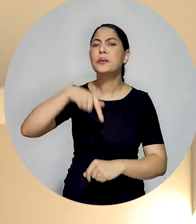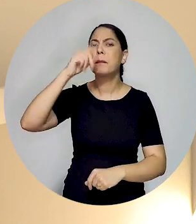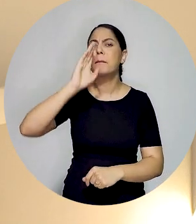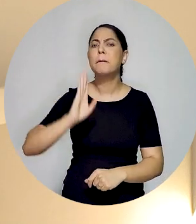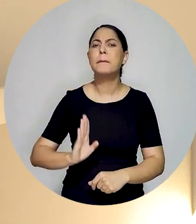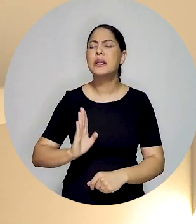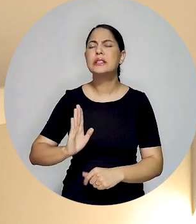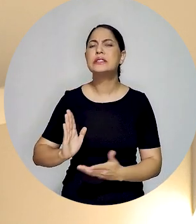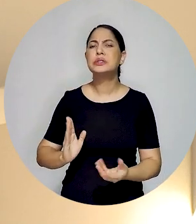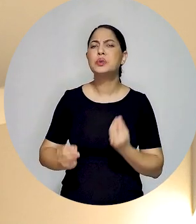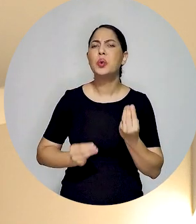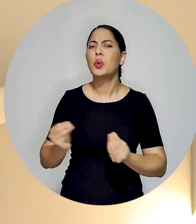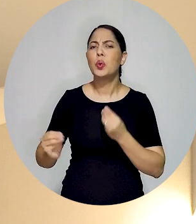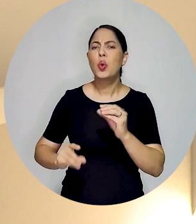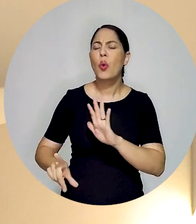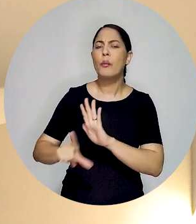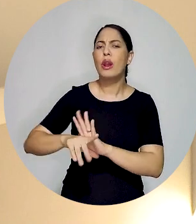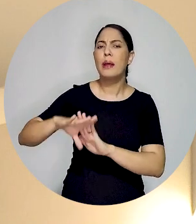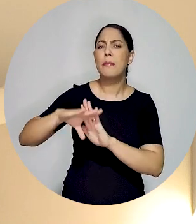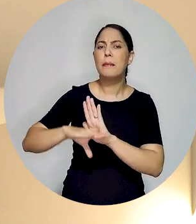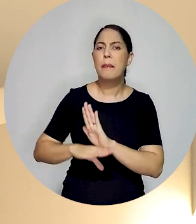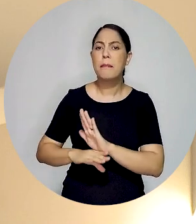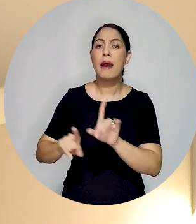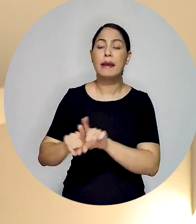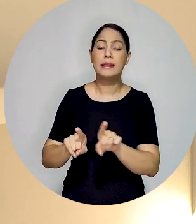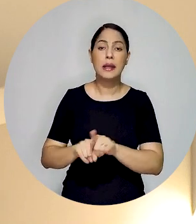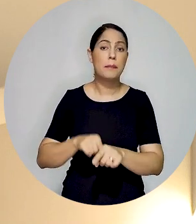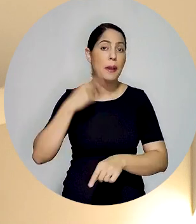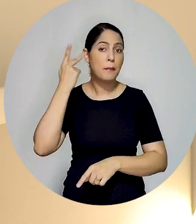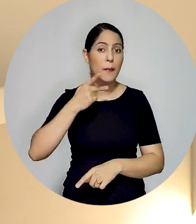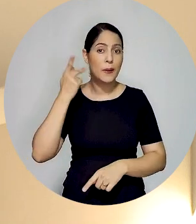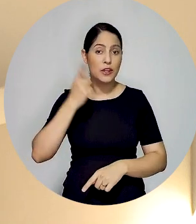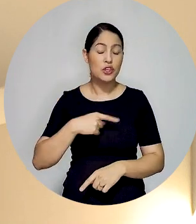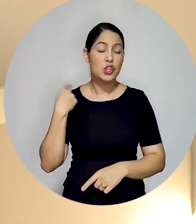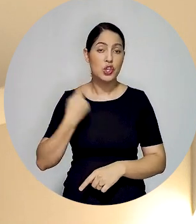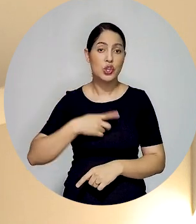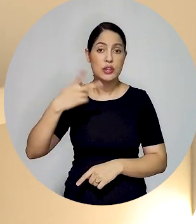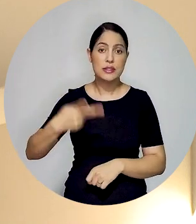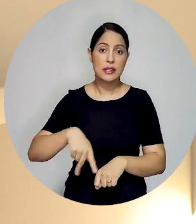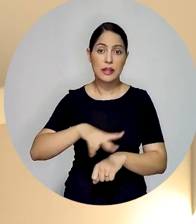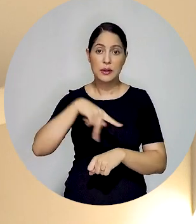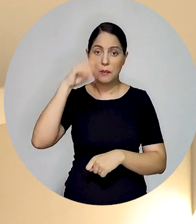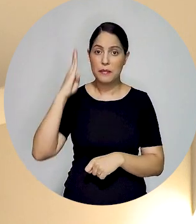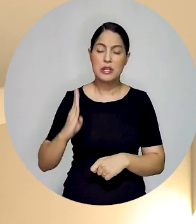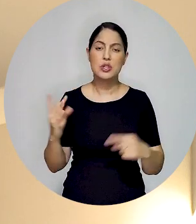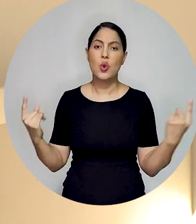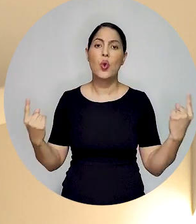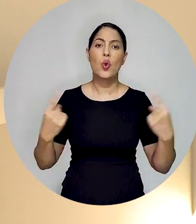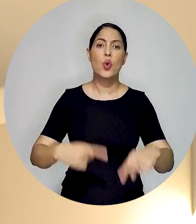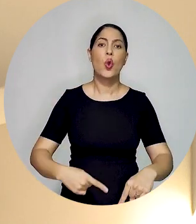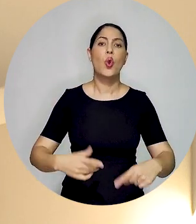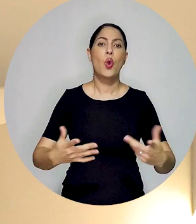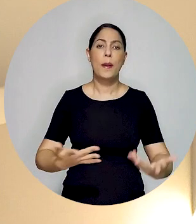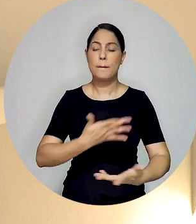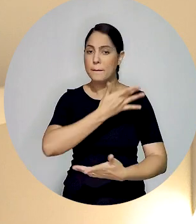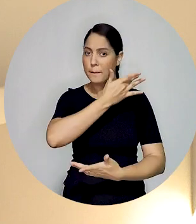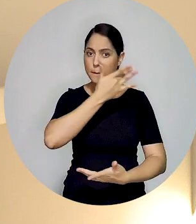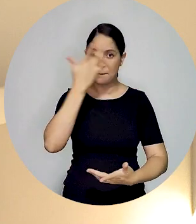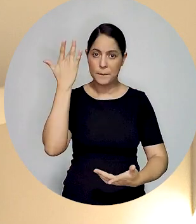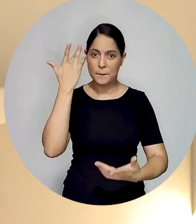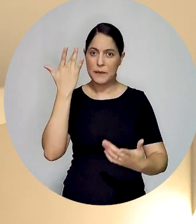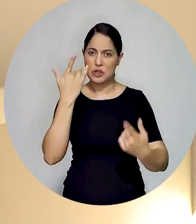as mulheres, como que a nossa legislação tem tratado e punido os agressores e as políticas institucionais que nós temos